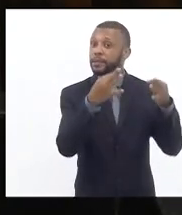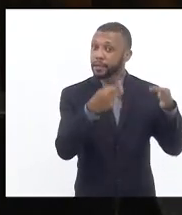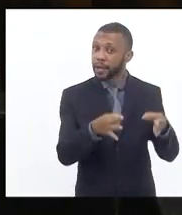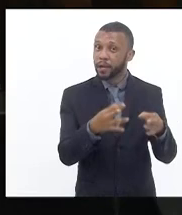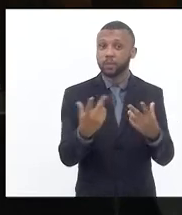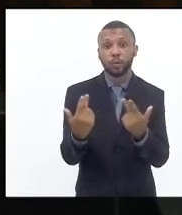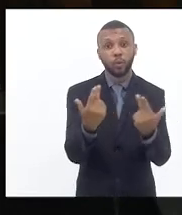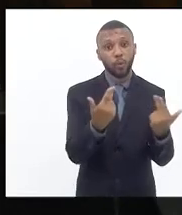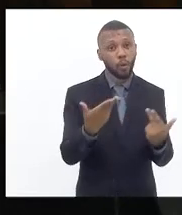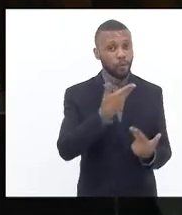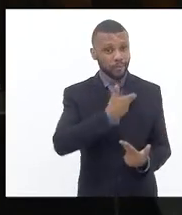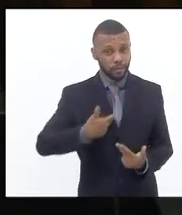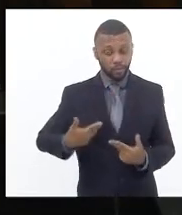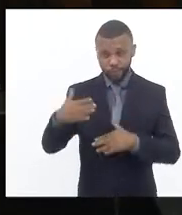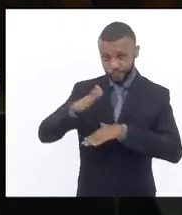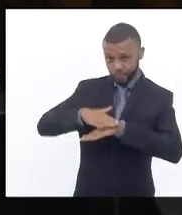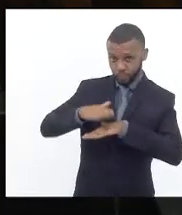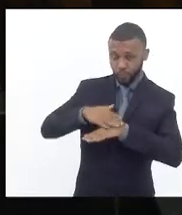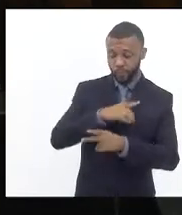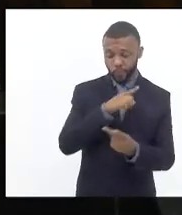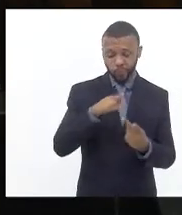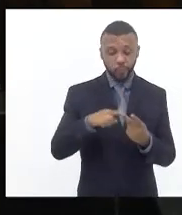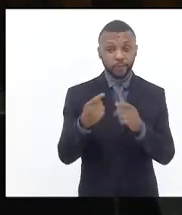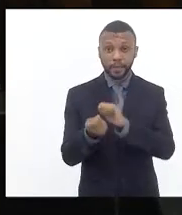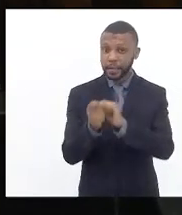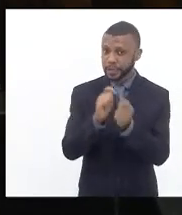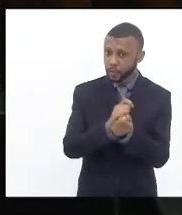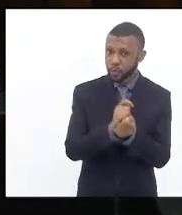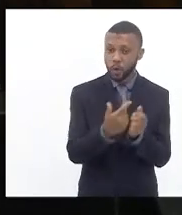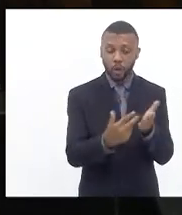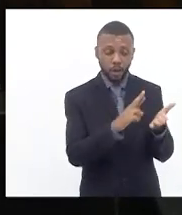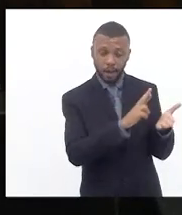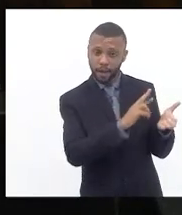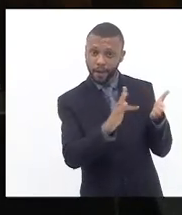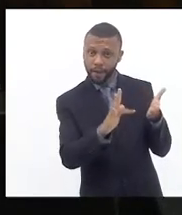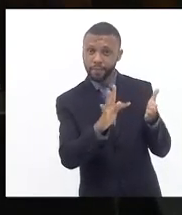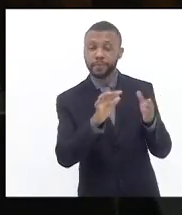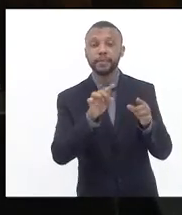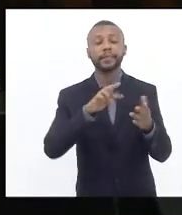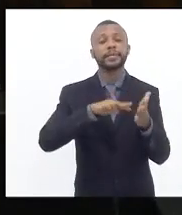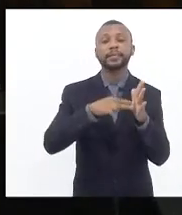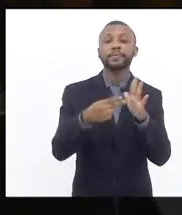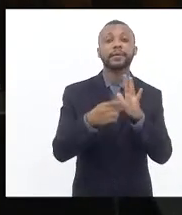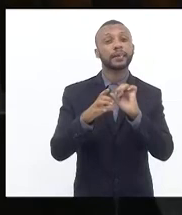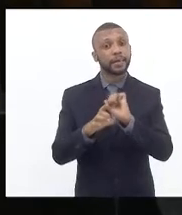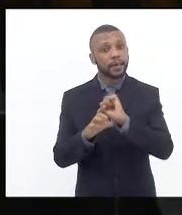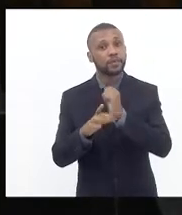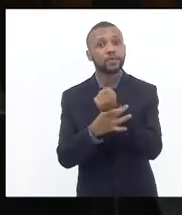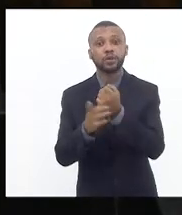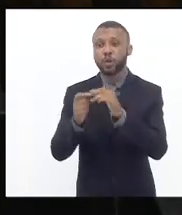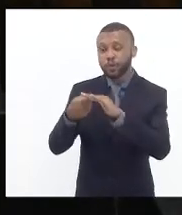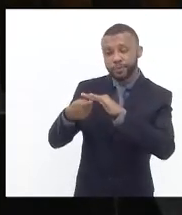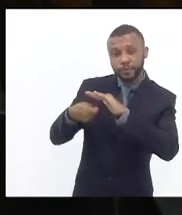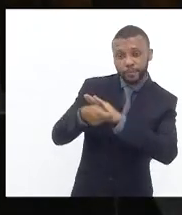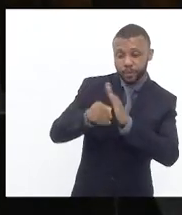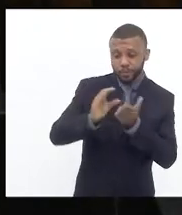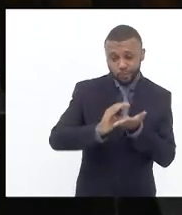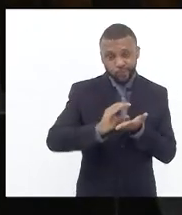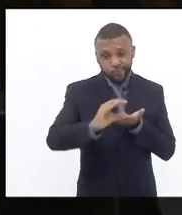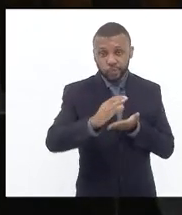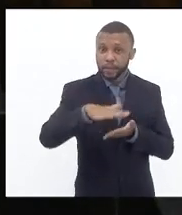fazendo aderir ao regime significa garantir os investimentos na educação e na segurança pública